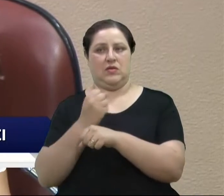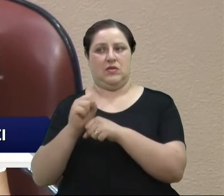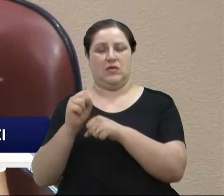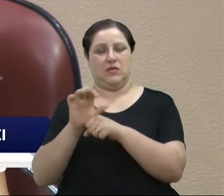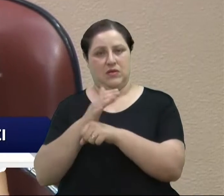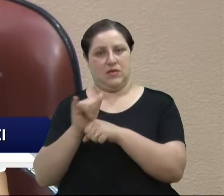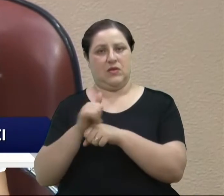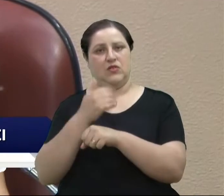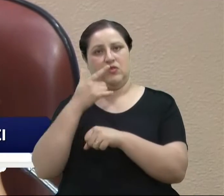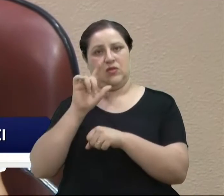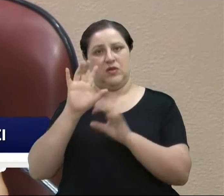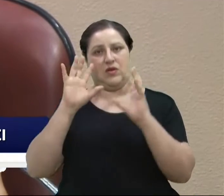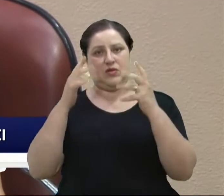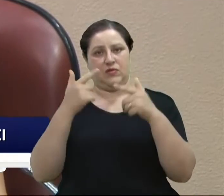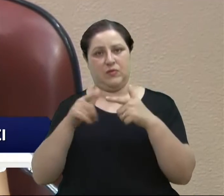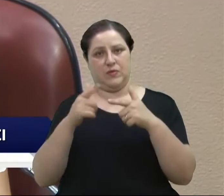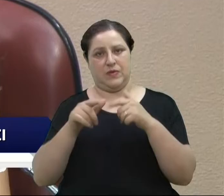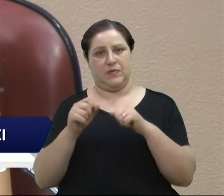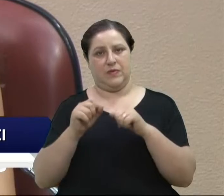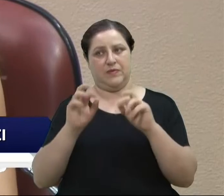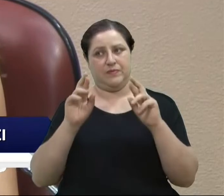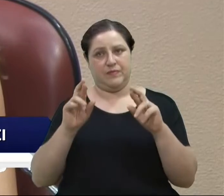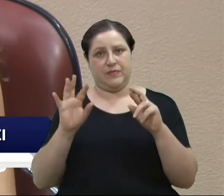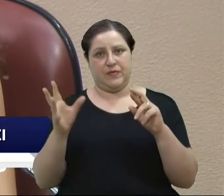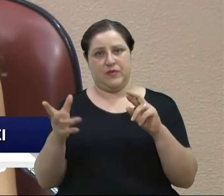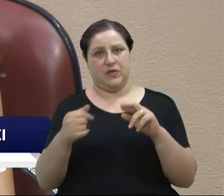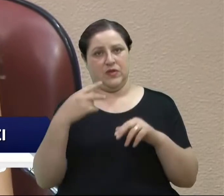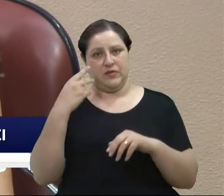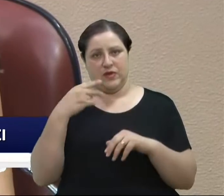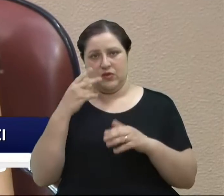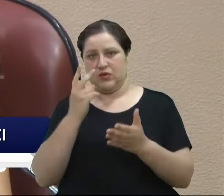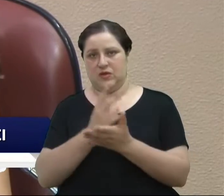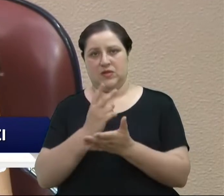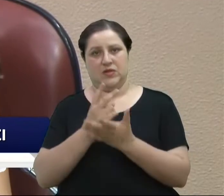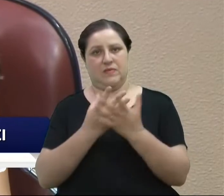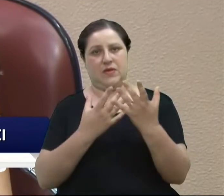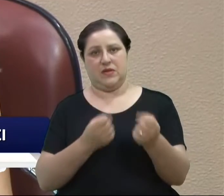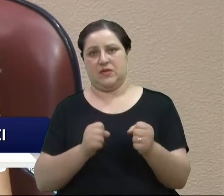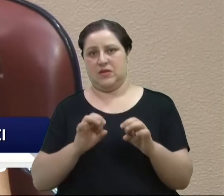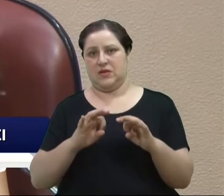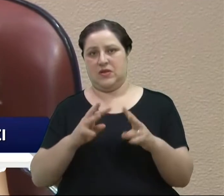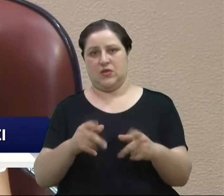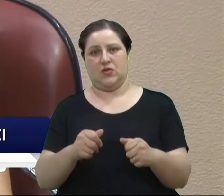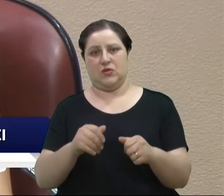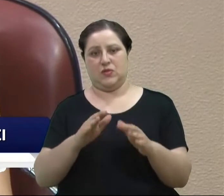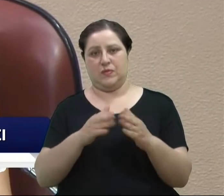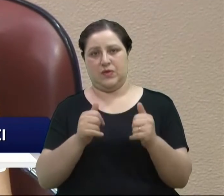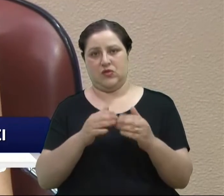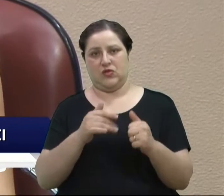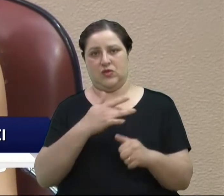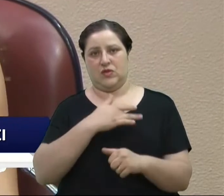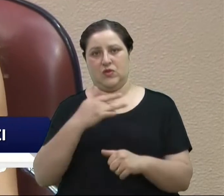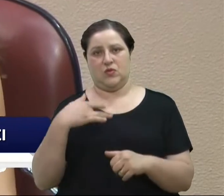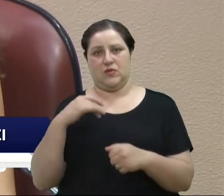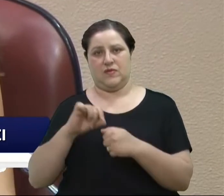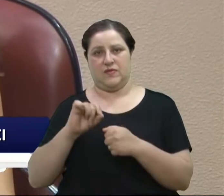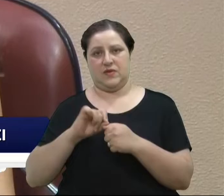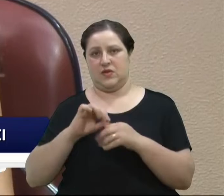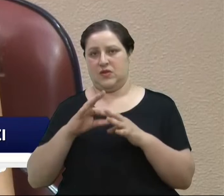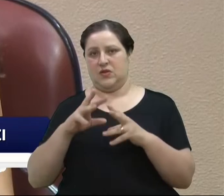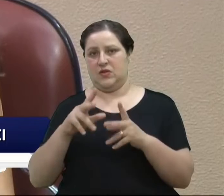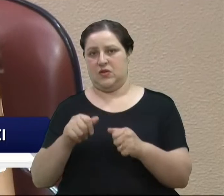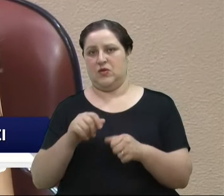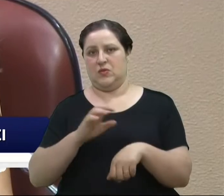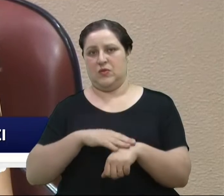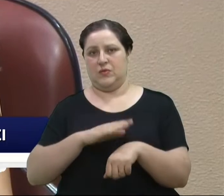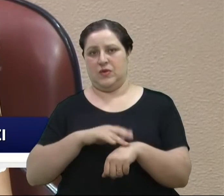parte de vocês, vereadores, que sempre acolheram todos os pedidos que a saúde fez. Em todos os momentos, nós